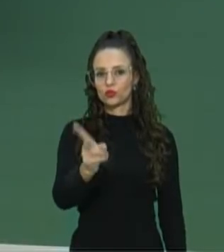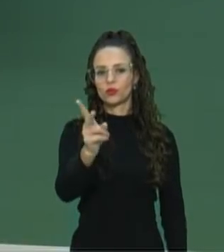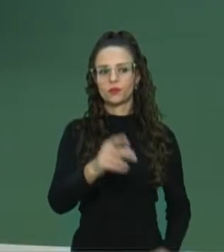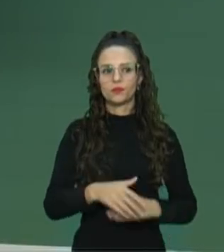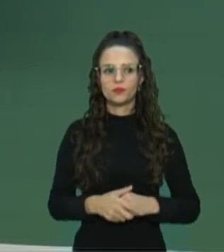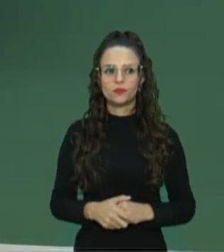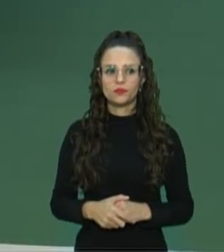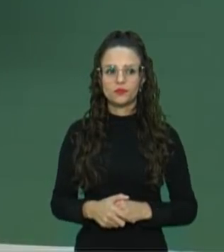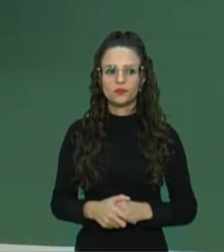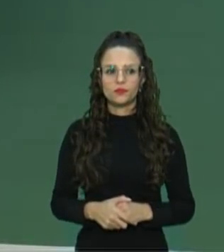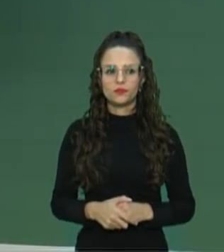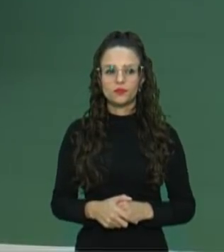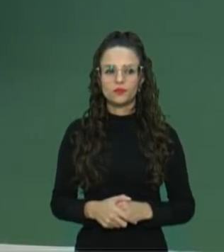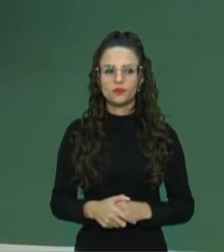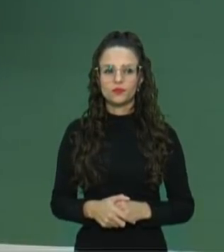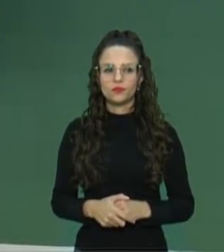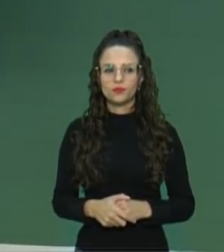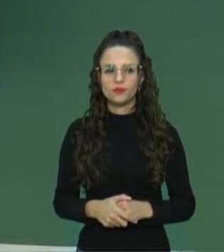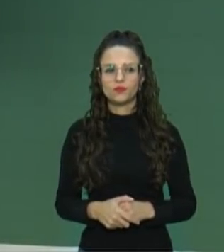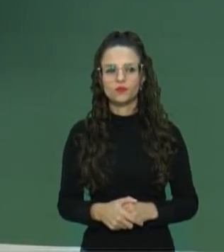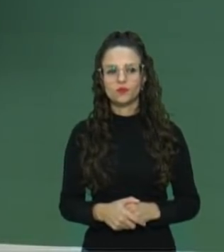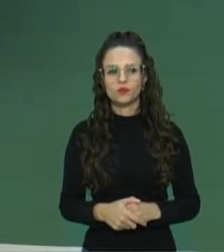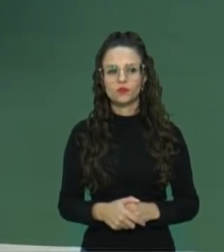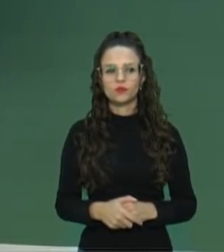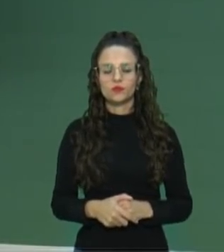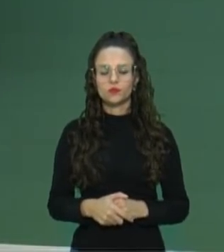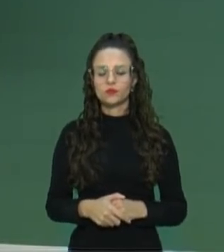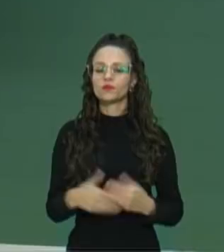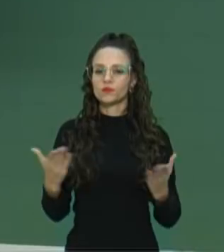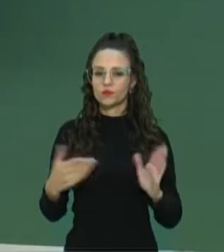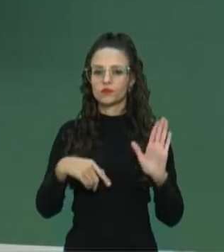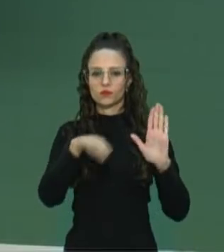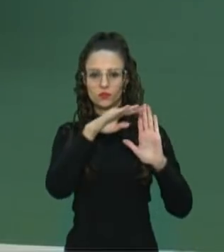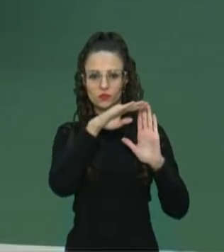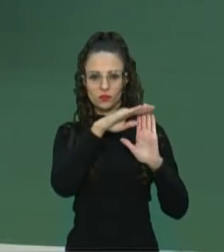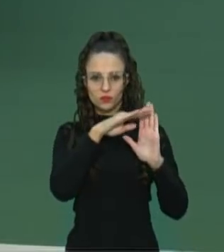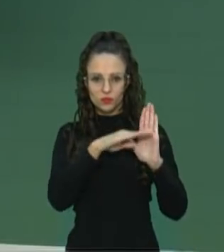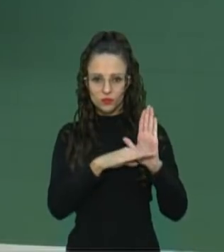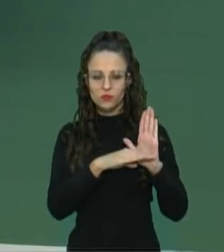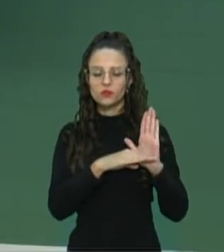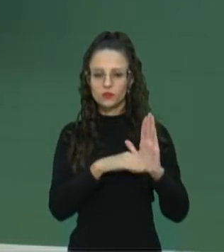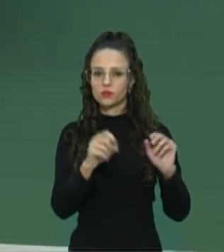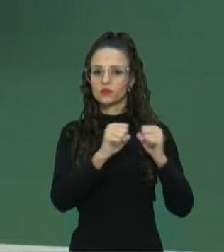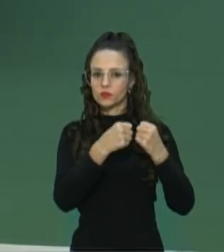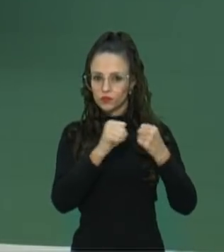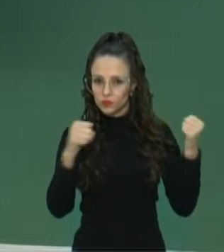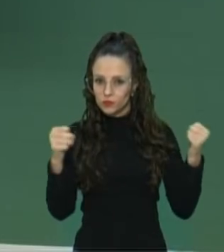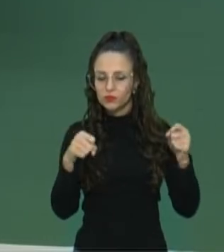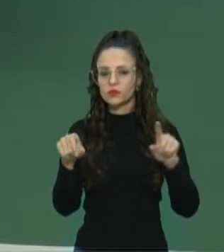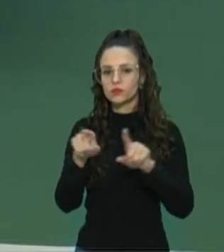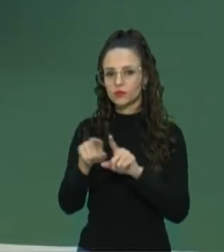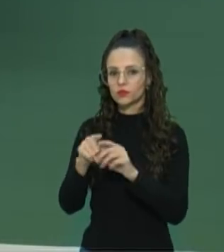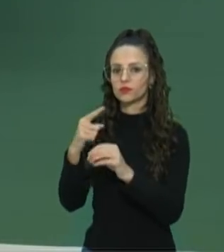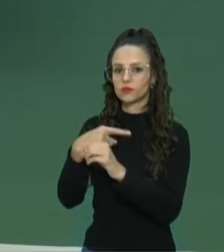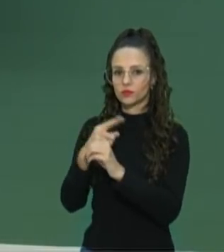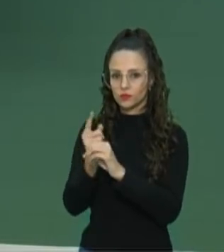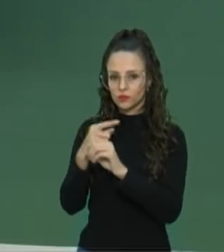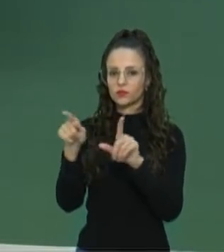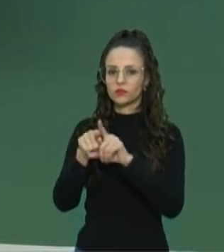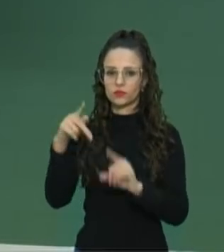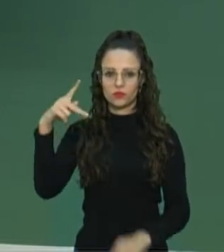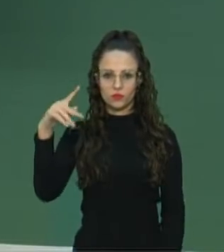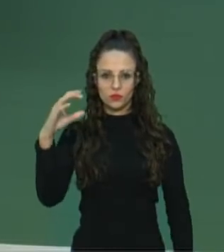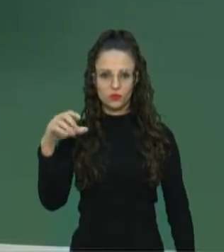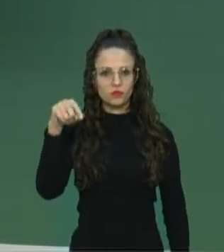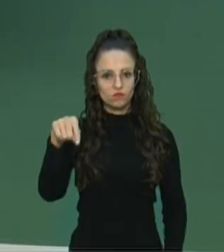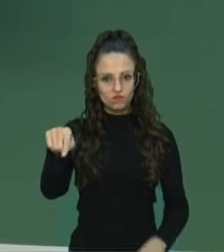percurso. Além da classificação do mapa, da bússola e do ponto de controle, né, existem